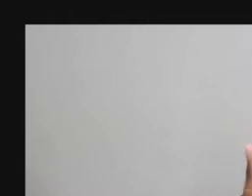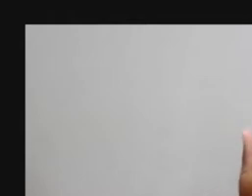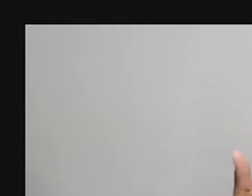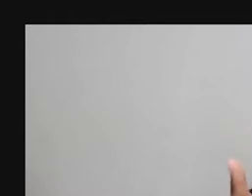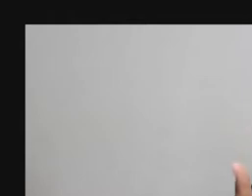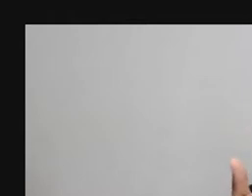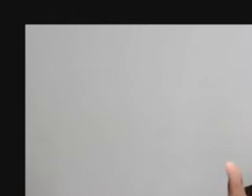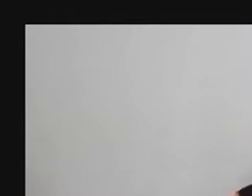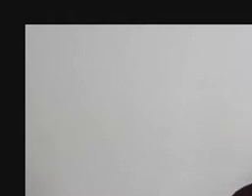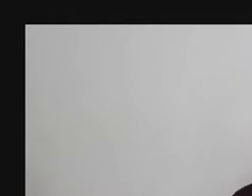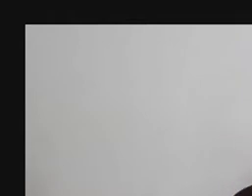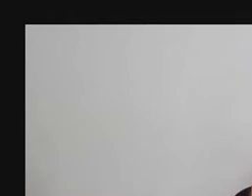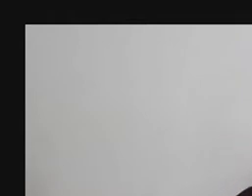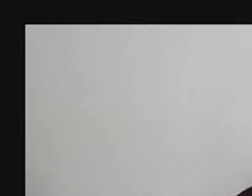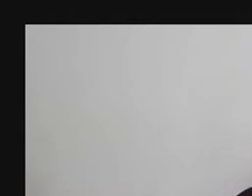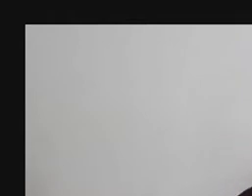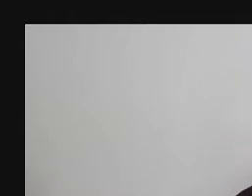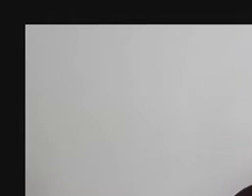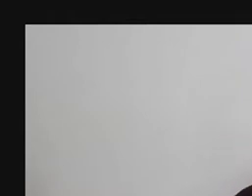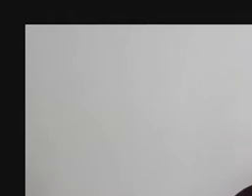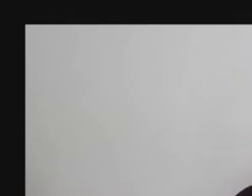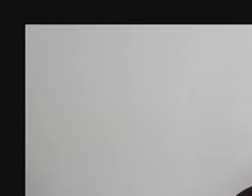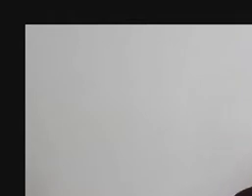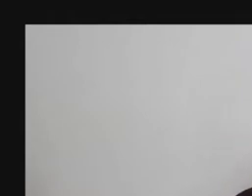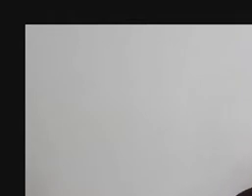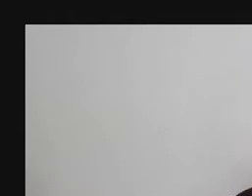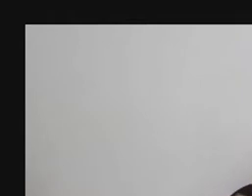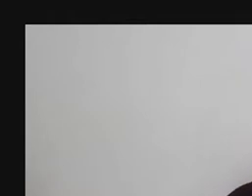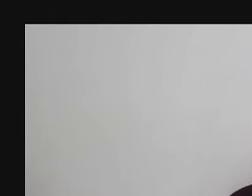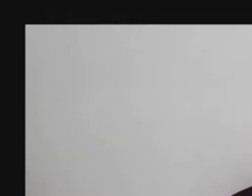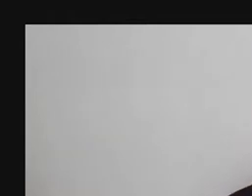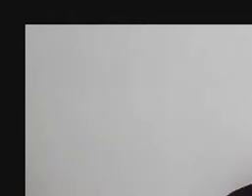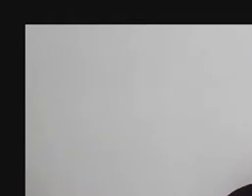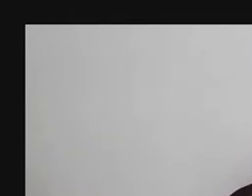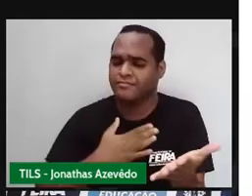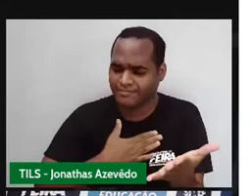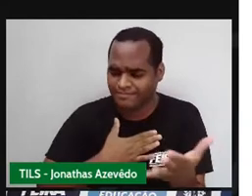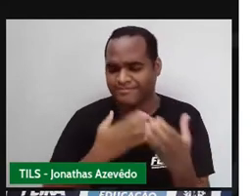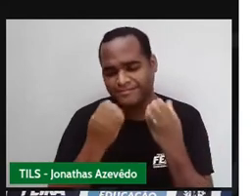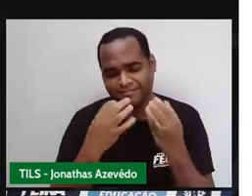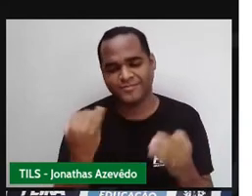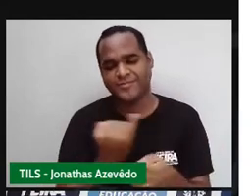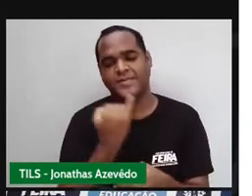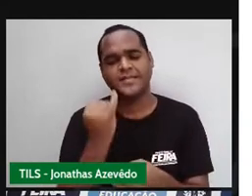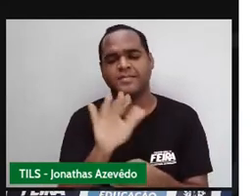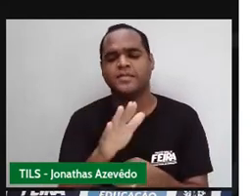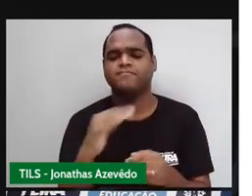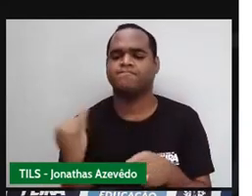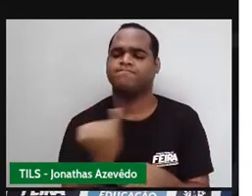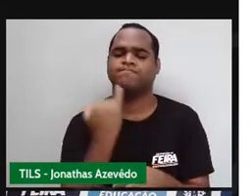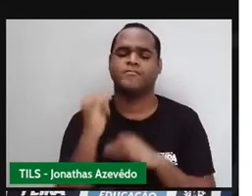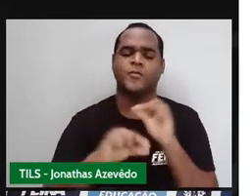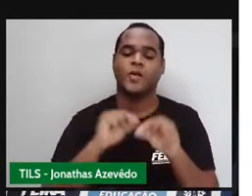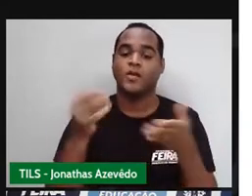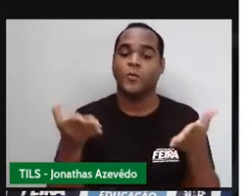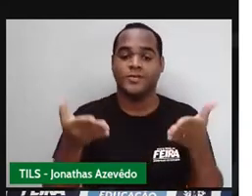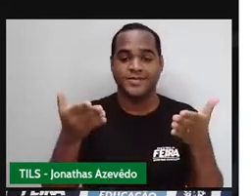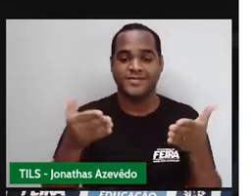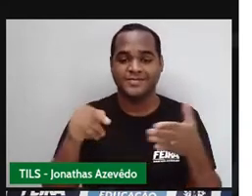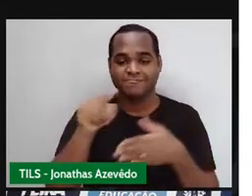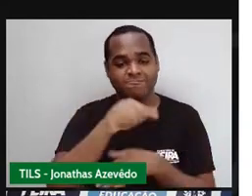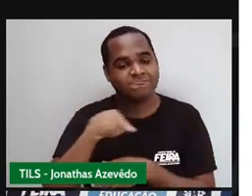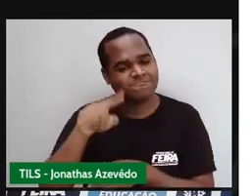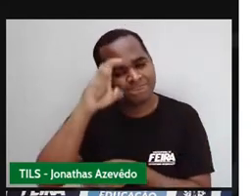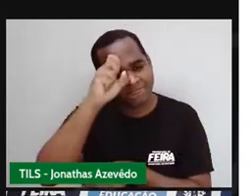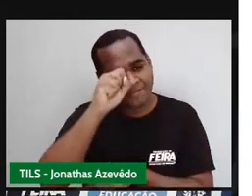de estar com você aqui e agora tá bom e o que é que foi importante para nós aqui nessa